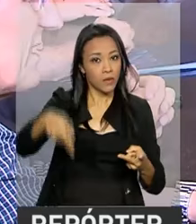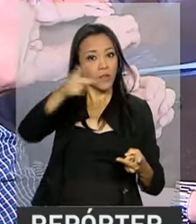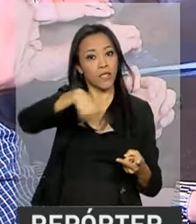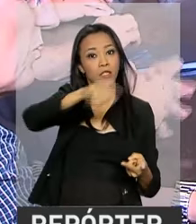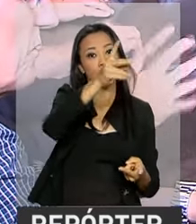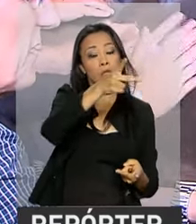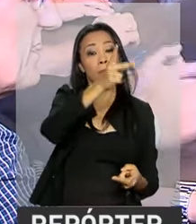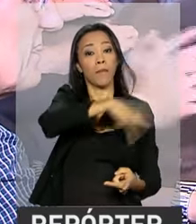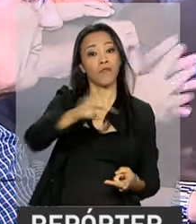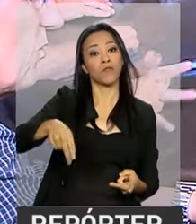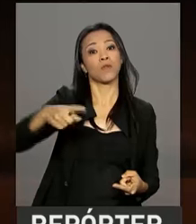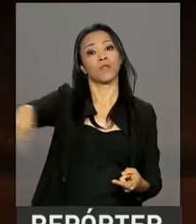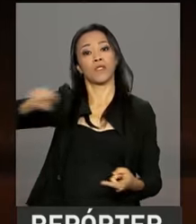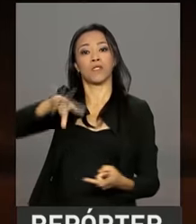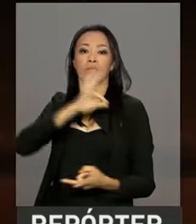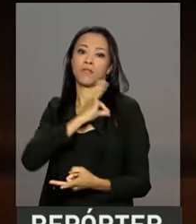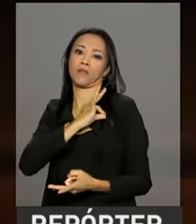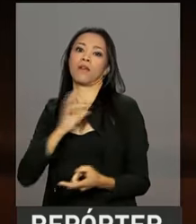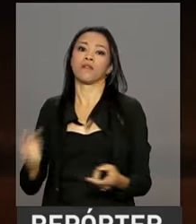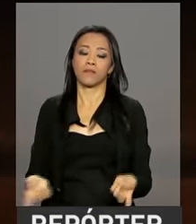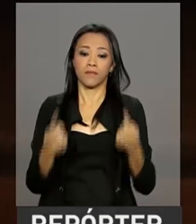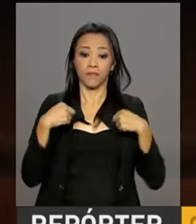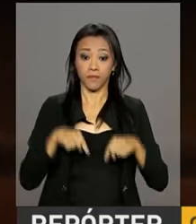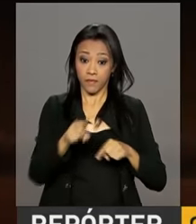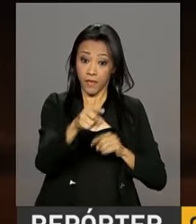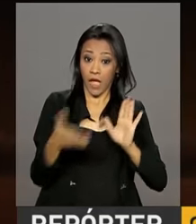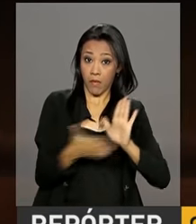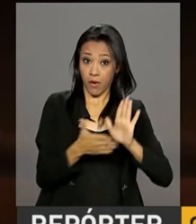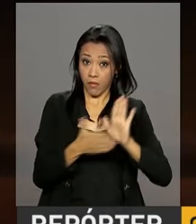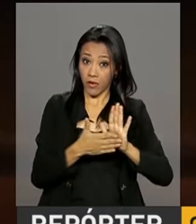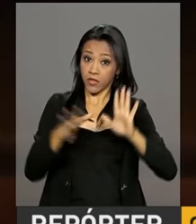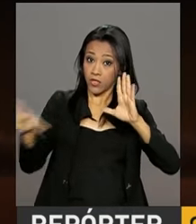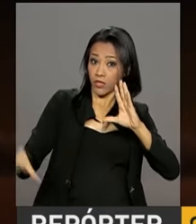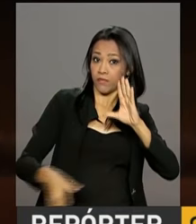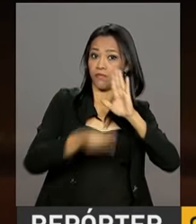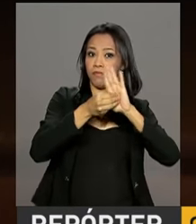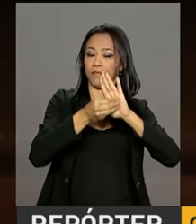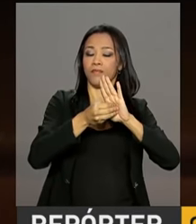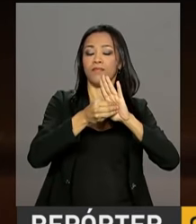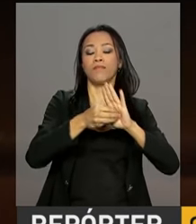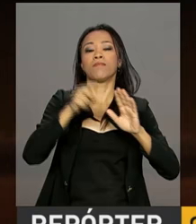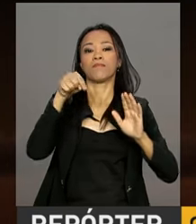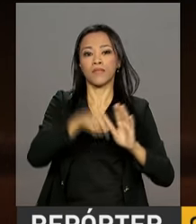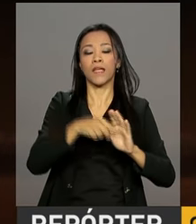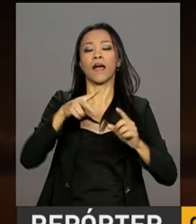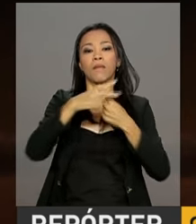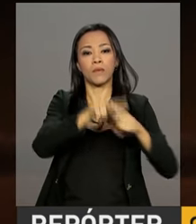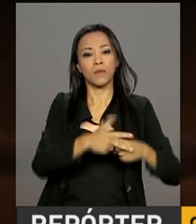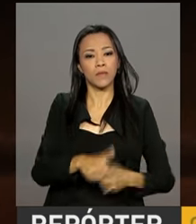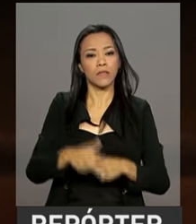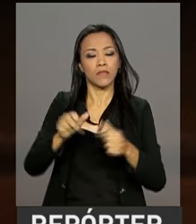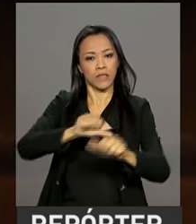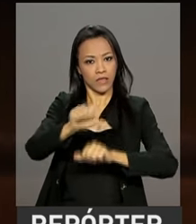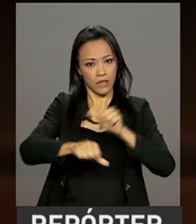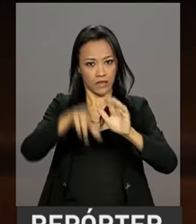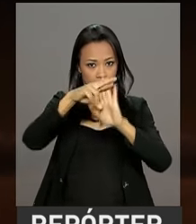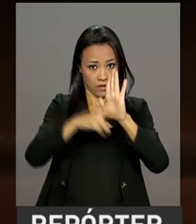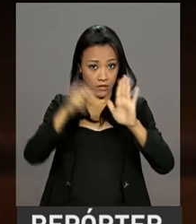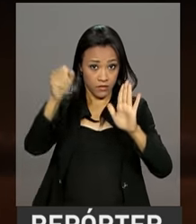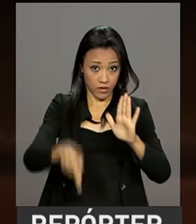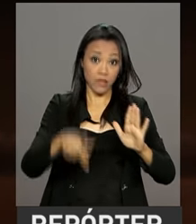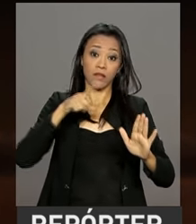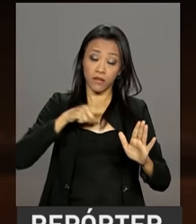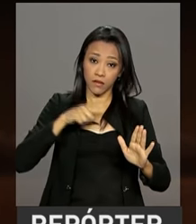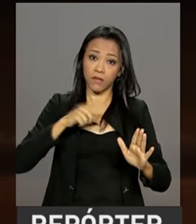professores e policiais a proposta de emenda à constituição de reforma da previdência está em análise no congresso nacional